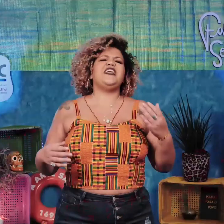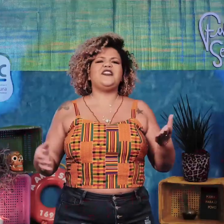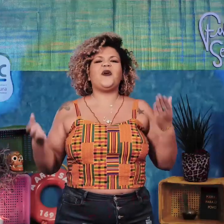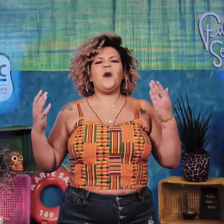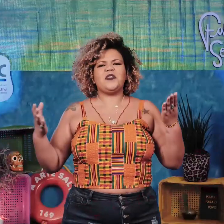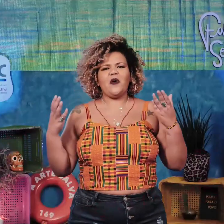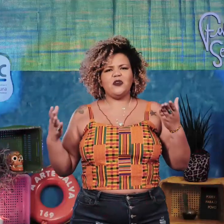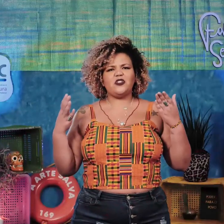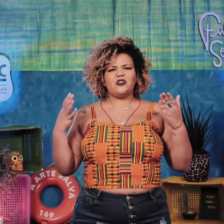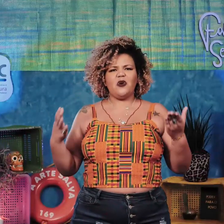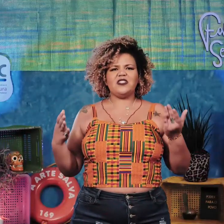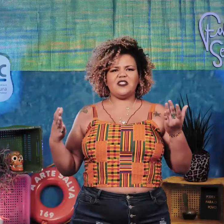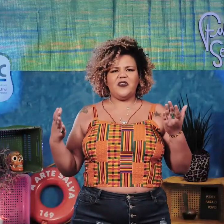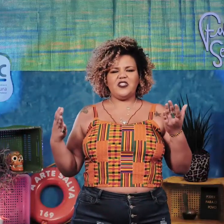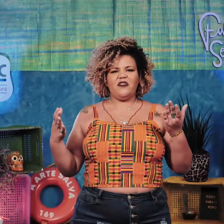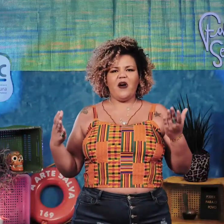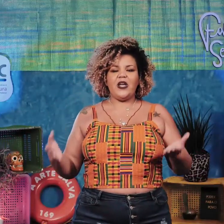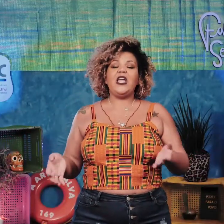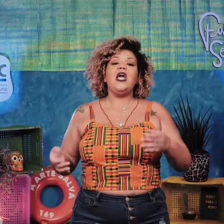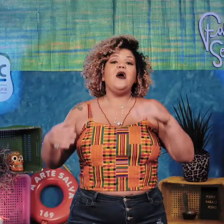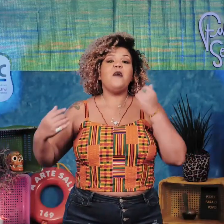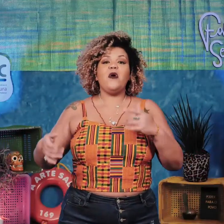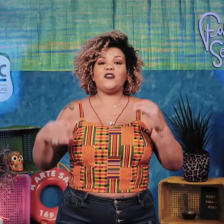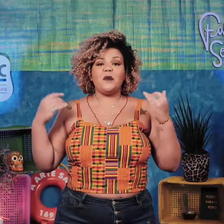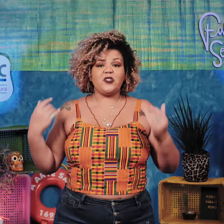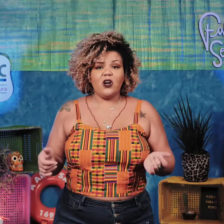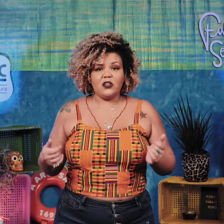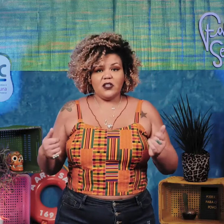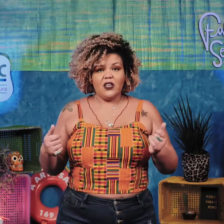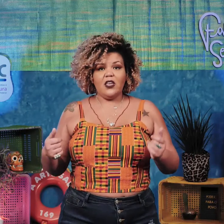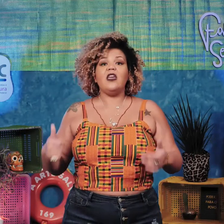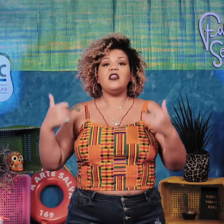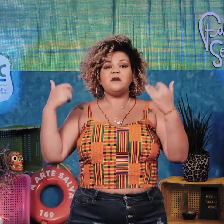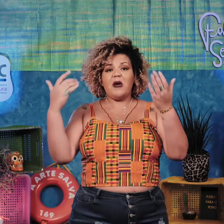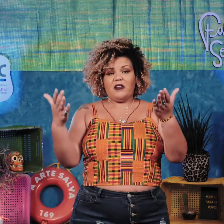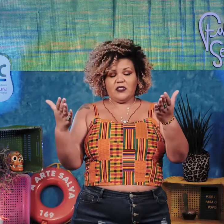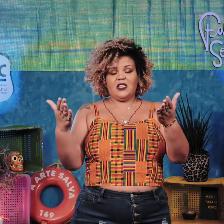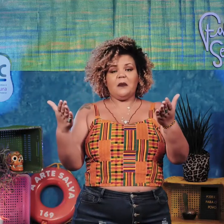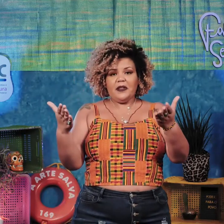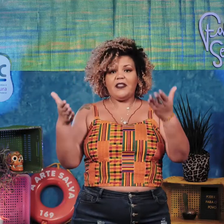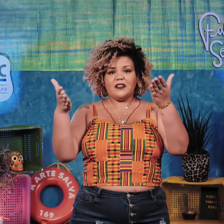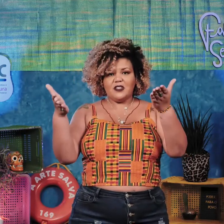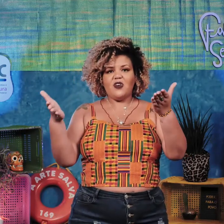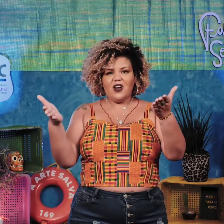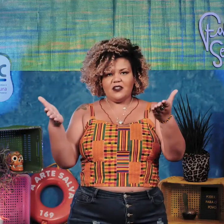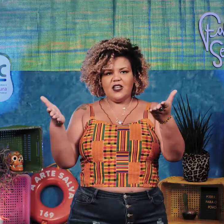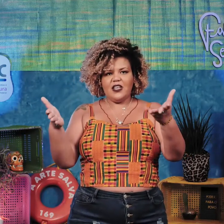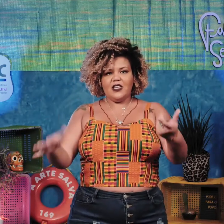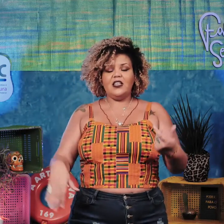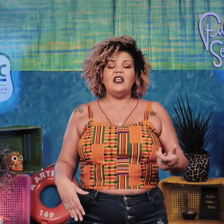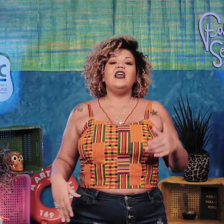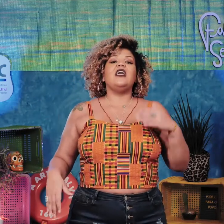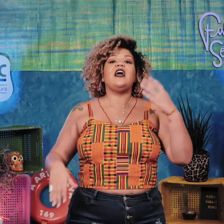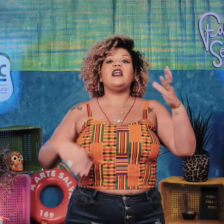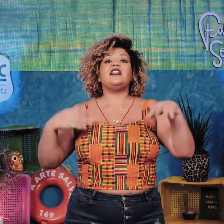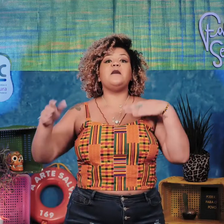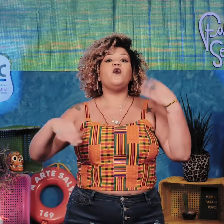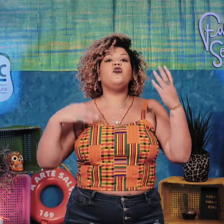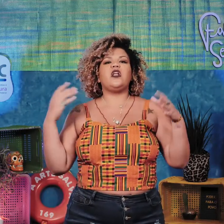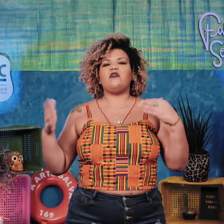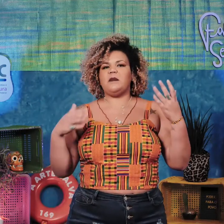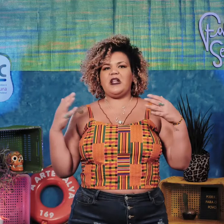ai gente como tá gostoso esse festival em pô eu tô me jogando daqui e espero que você também esteja se jogando daí